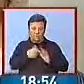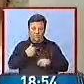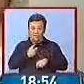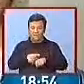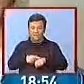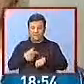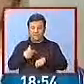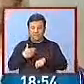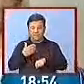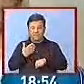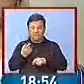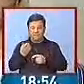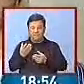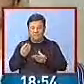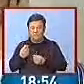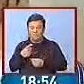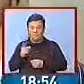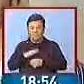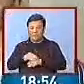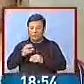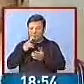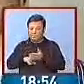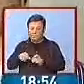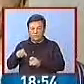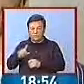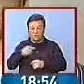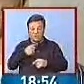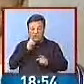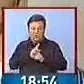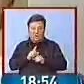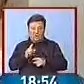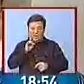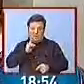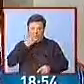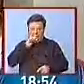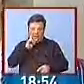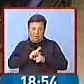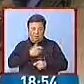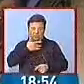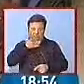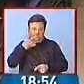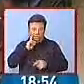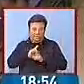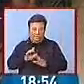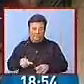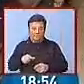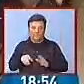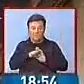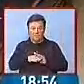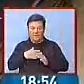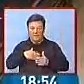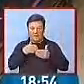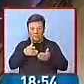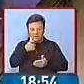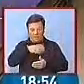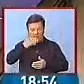tempo para me dedicar mesmo ao jogo em si, mas por enquanto continuo mesmo a zelha de sempre. O programa destina-se a ajudar quem